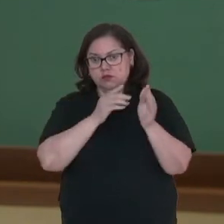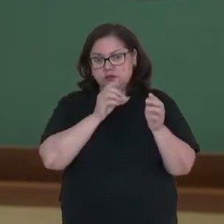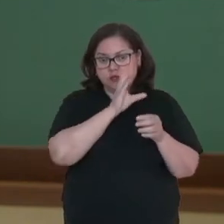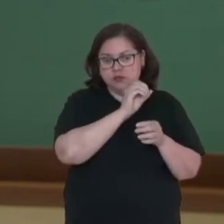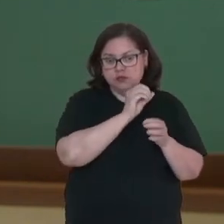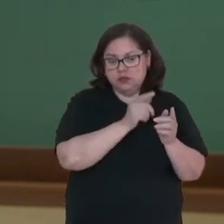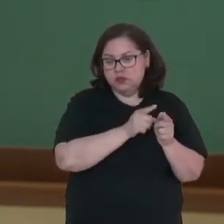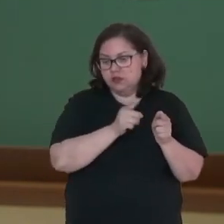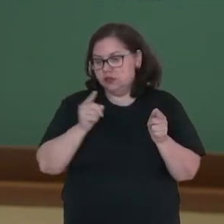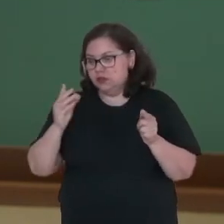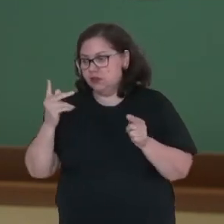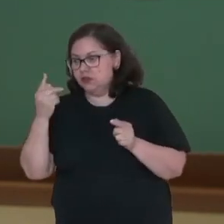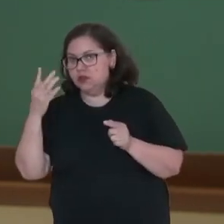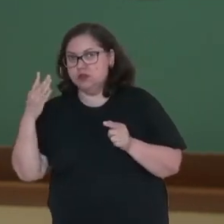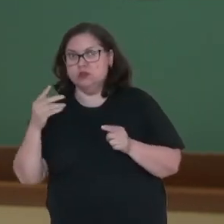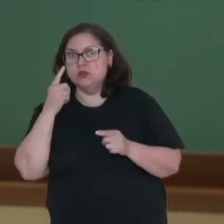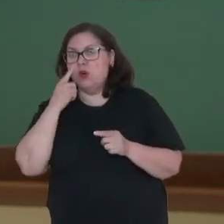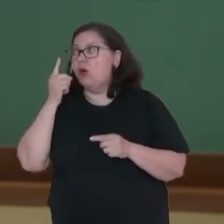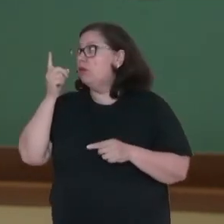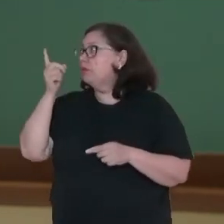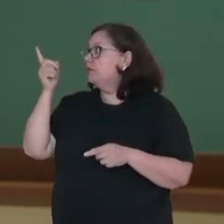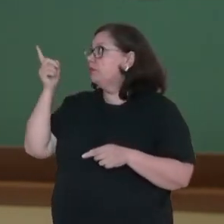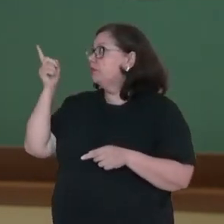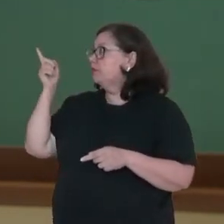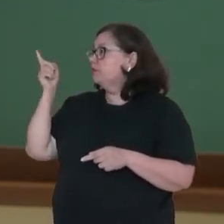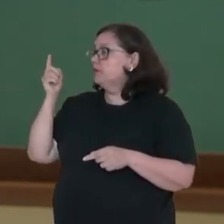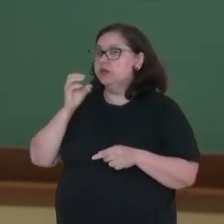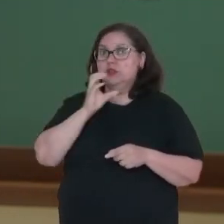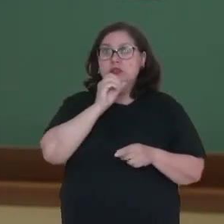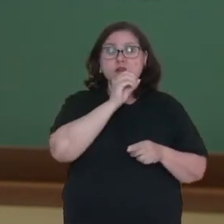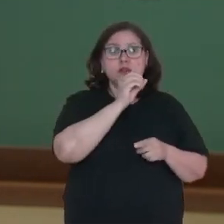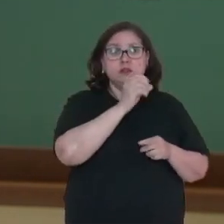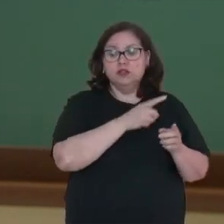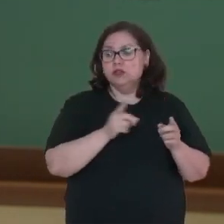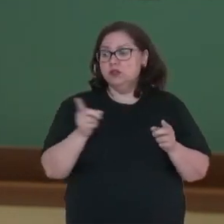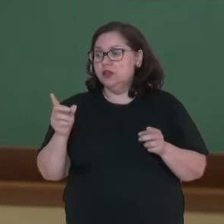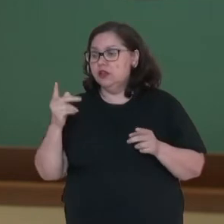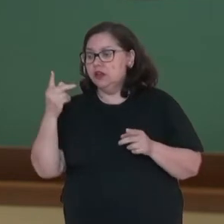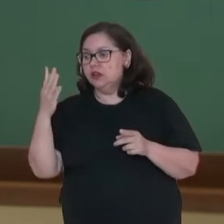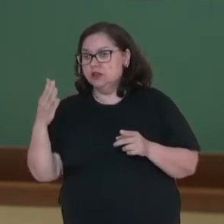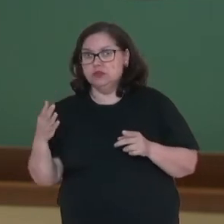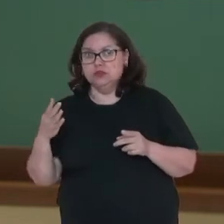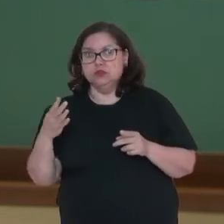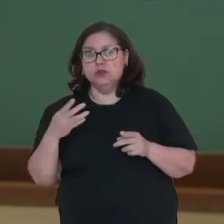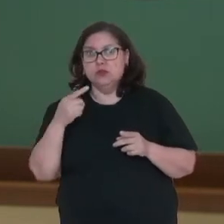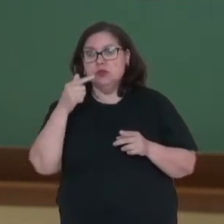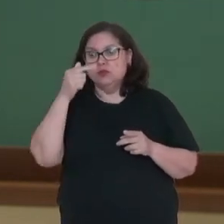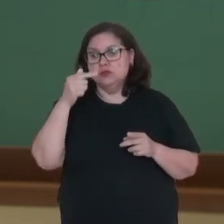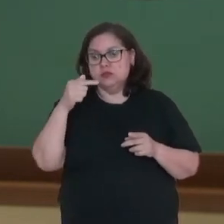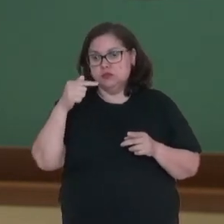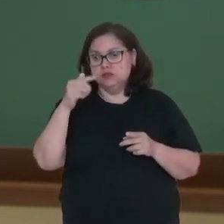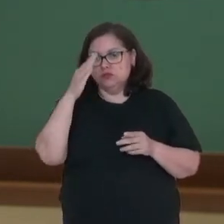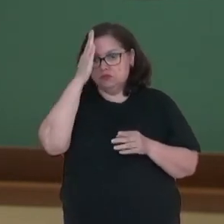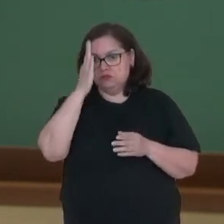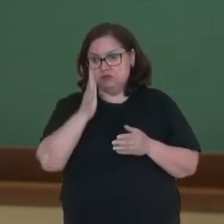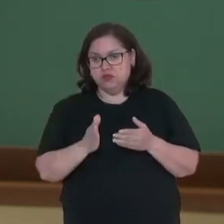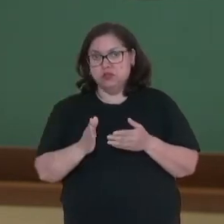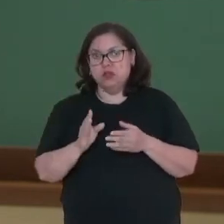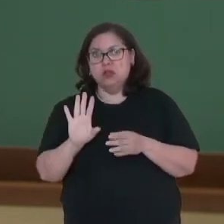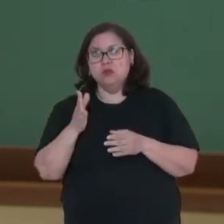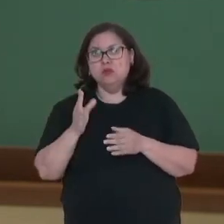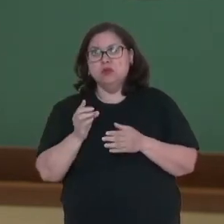0 a 14. Está aqui a escala, ó. Ela vai de 0 até 14. O 7 é neutro. quanto